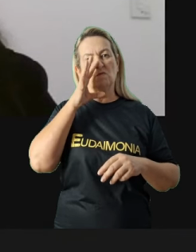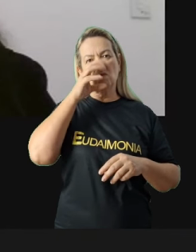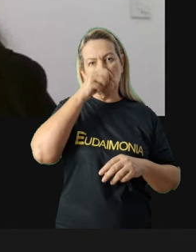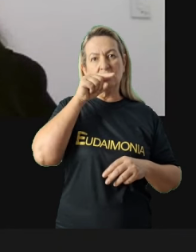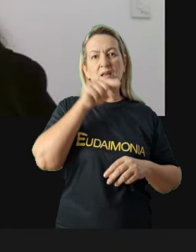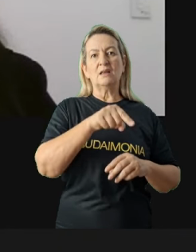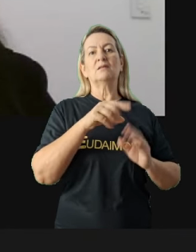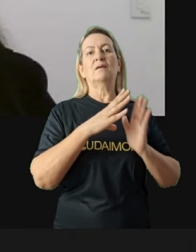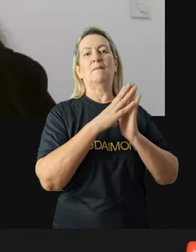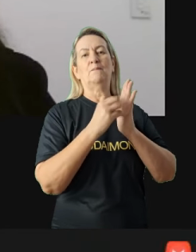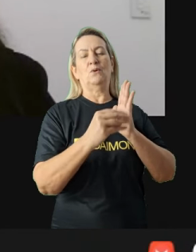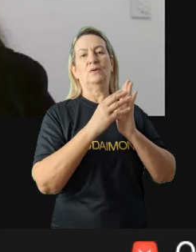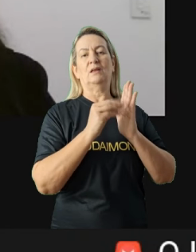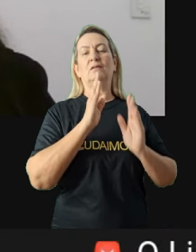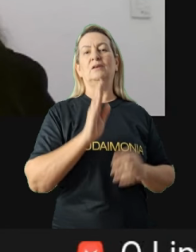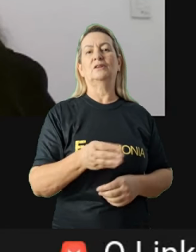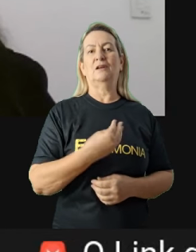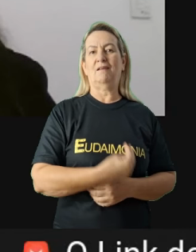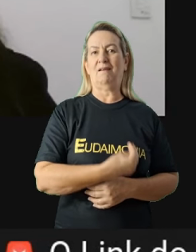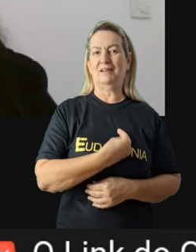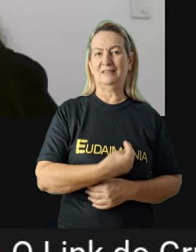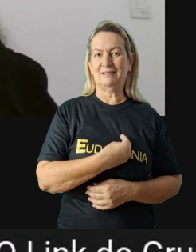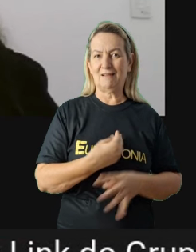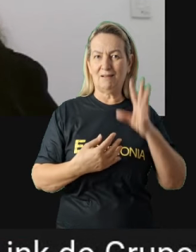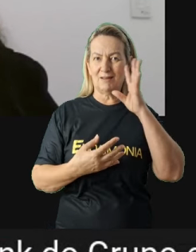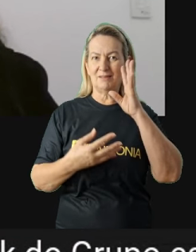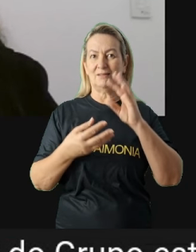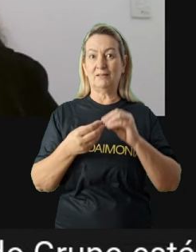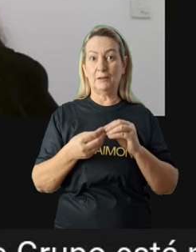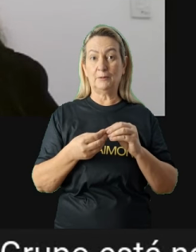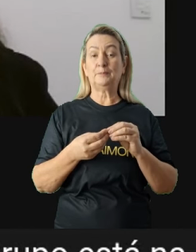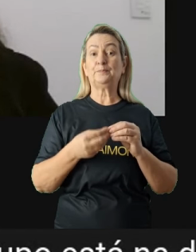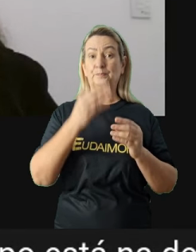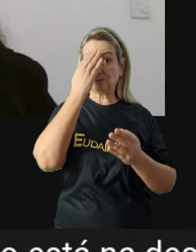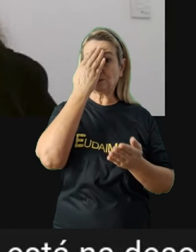conhece. Enfim, então é uma insistência